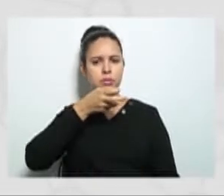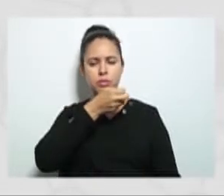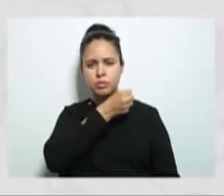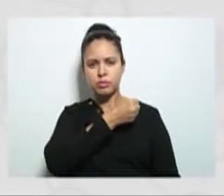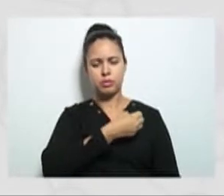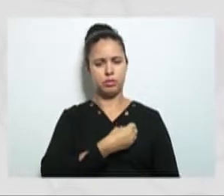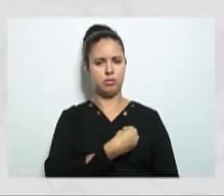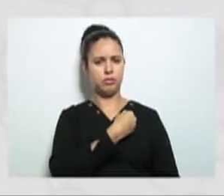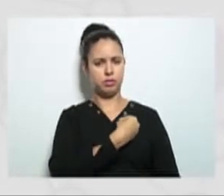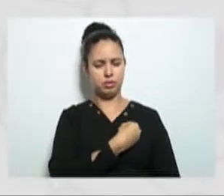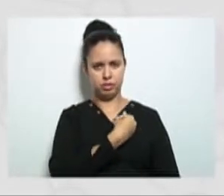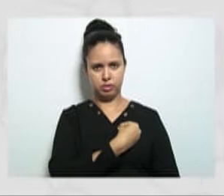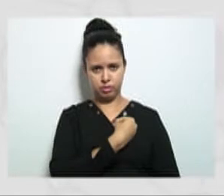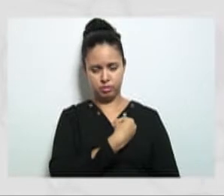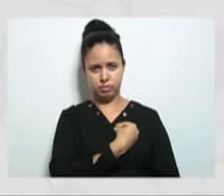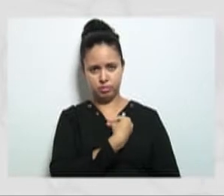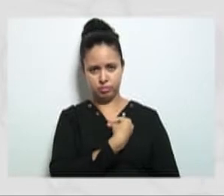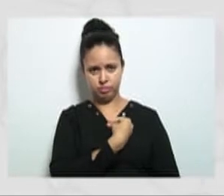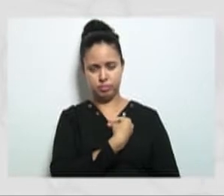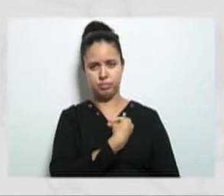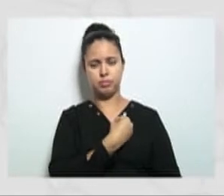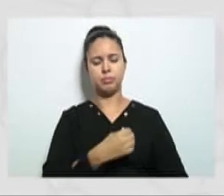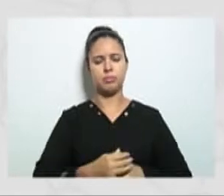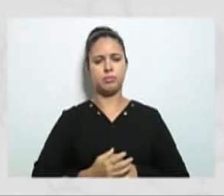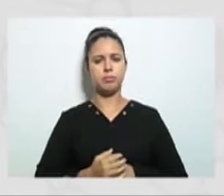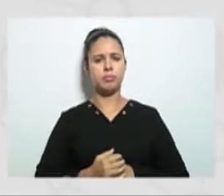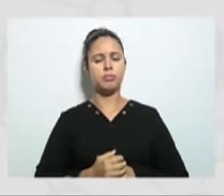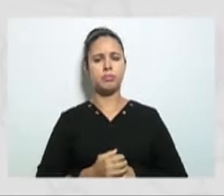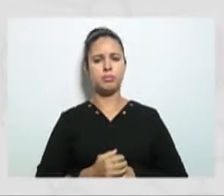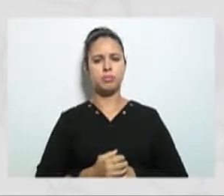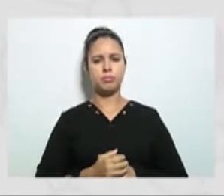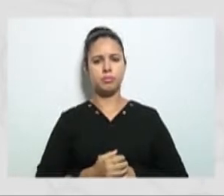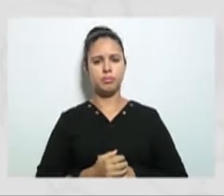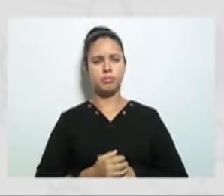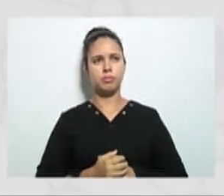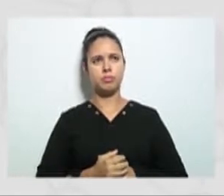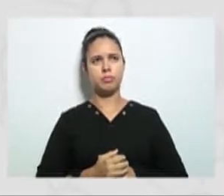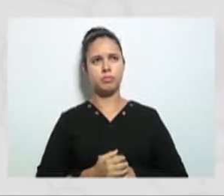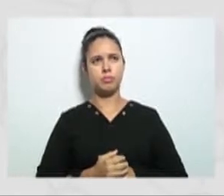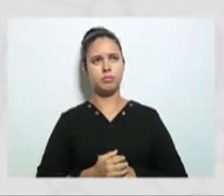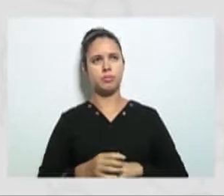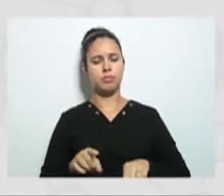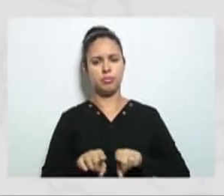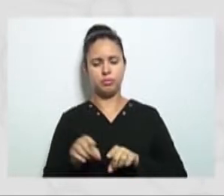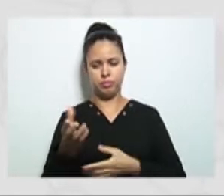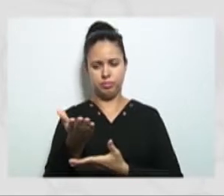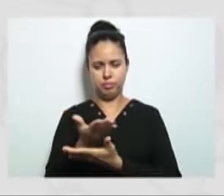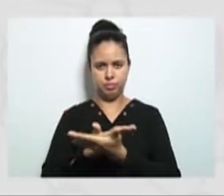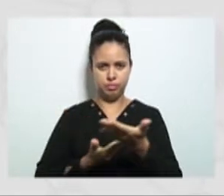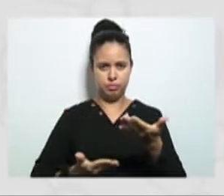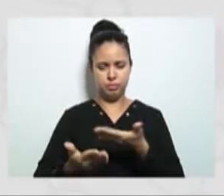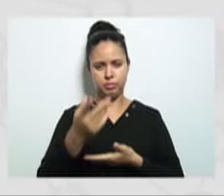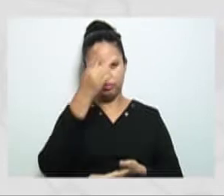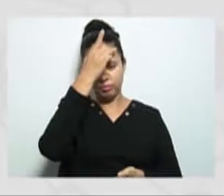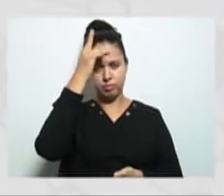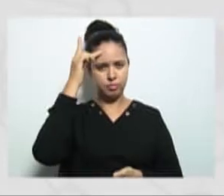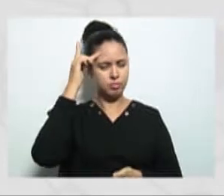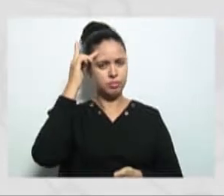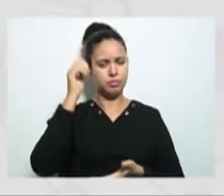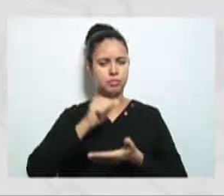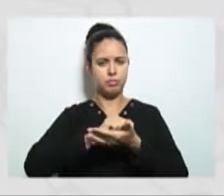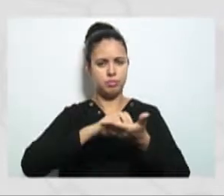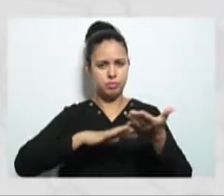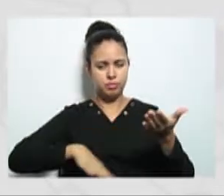ficar doente por utilizar um recurso do computador, tá? A ergonomia, ó, interação do homem com atividades desenvolvidas em seu dia a